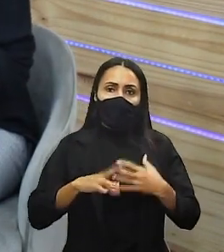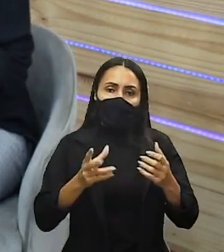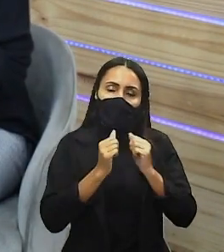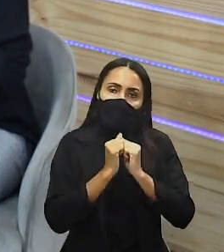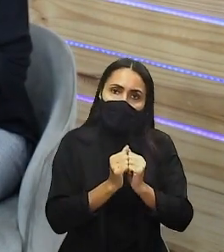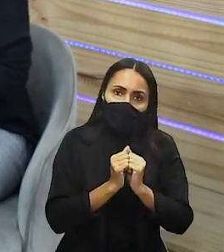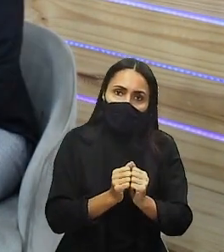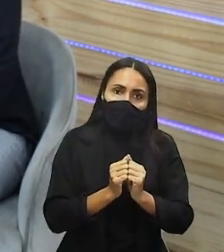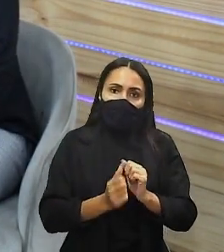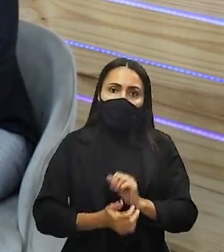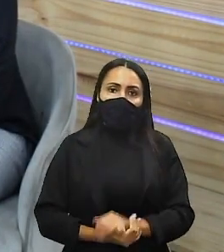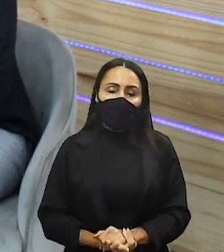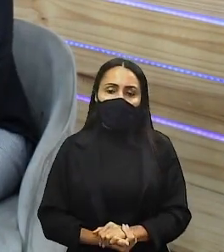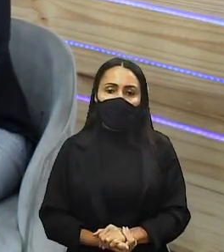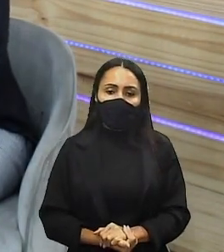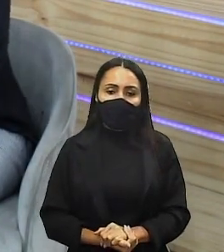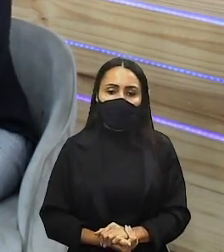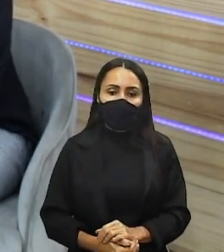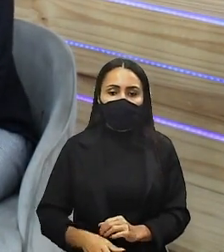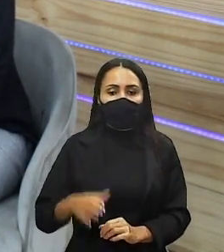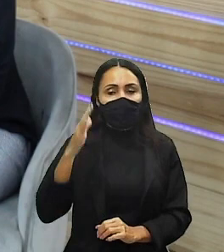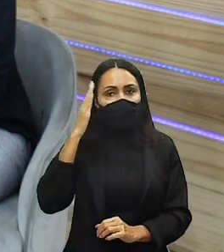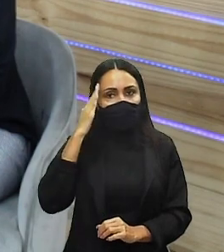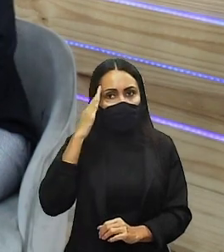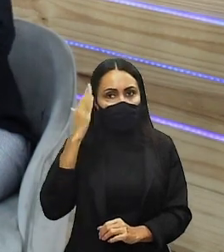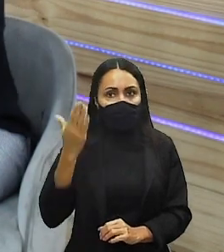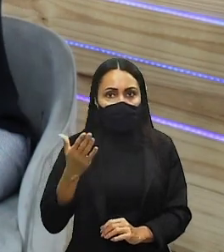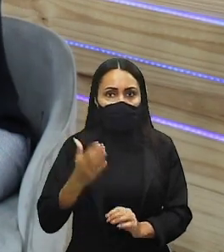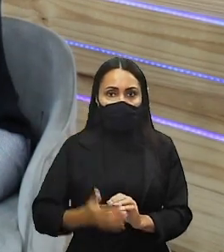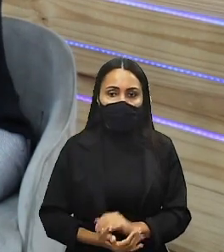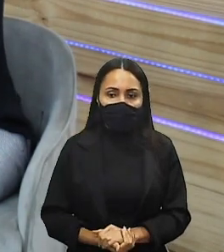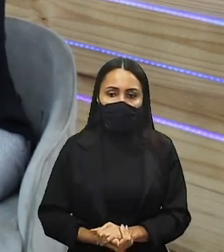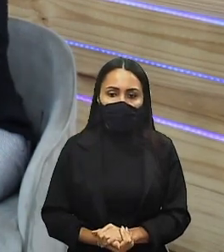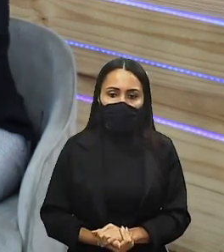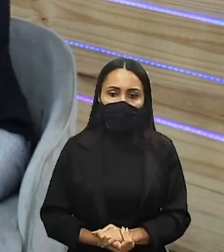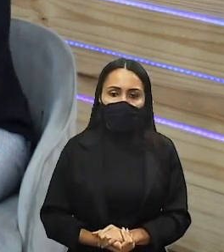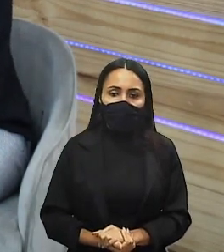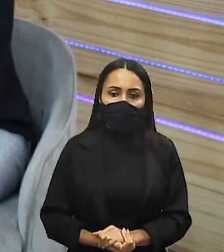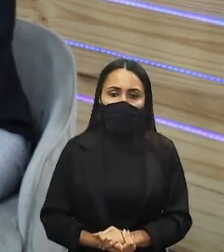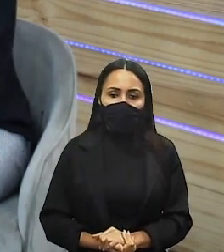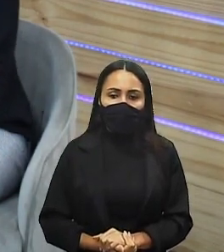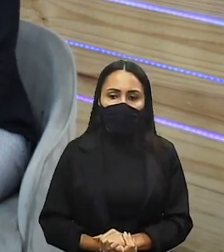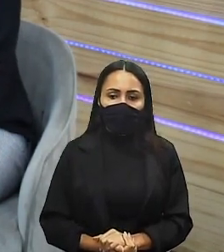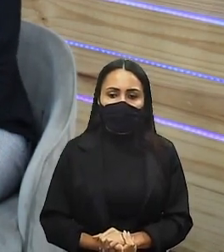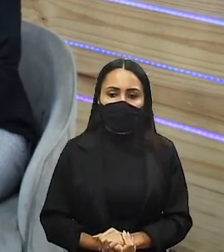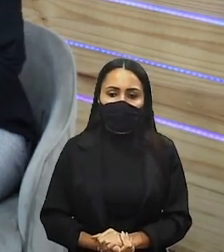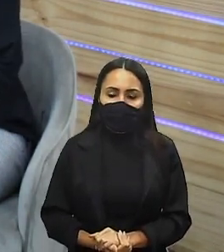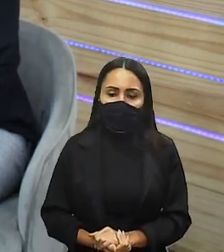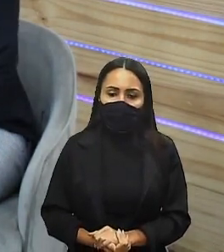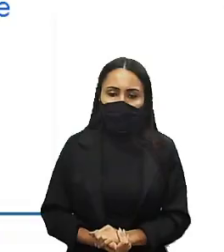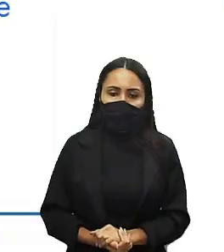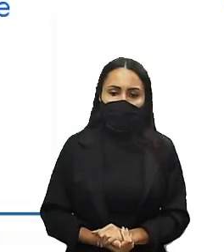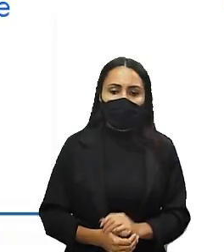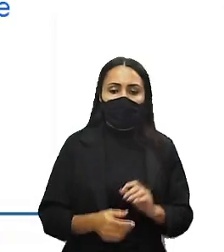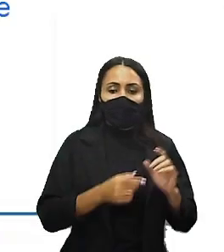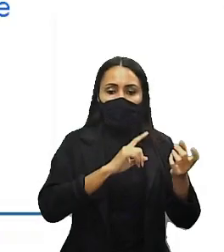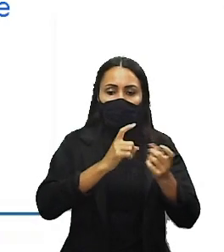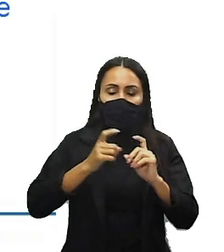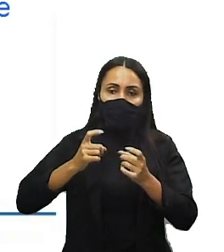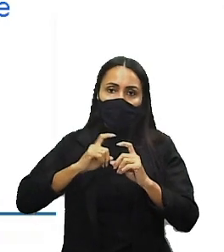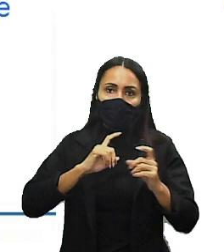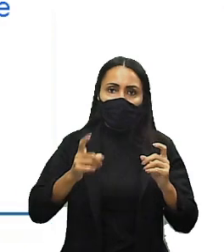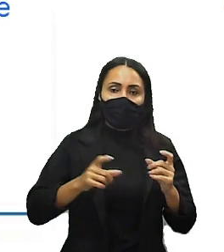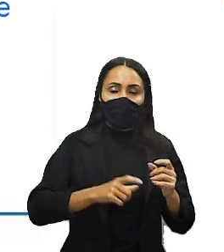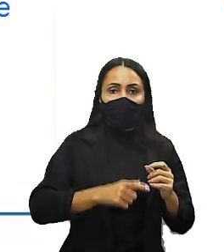junto, de entendê-lo, né? De se colocar no lugar do outro. Então, eu discuto os termos de